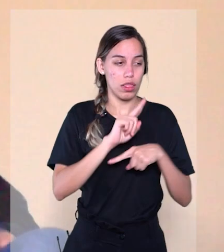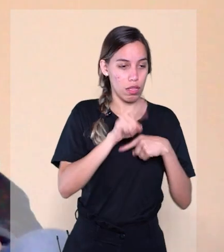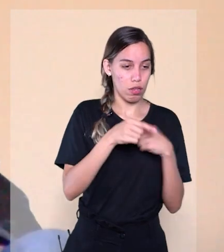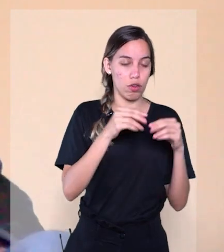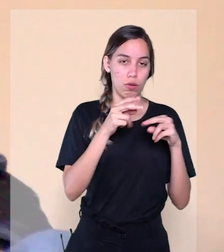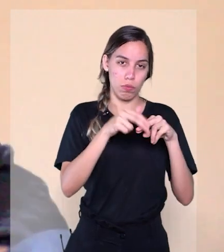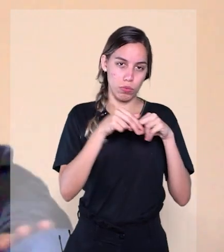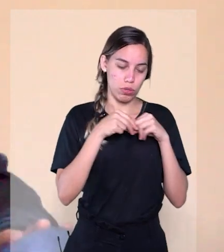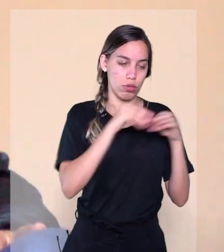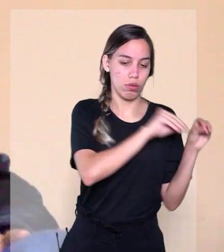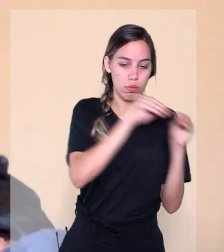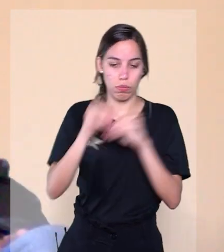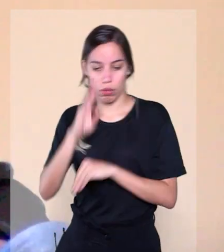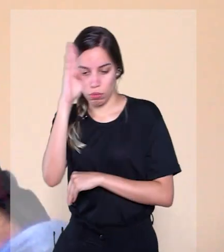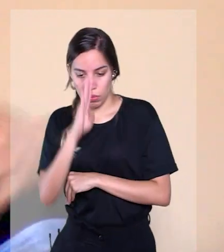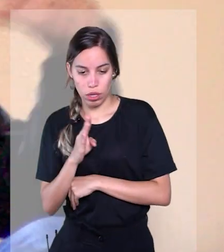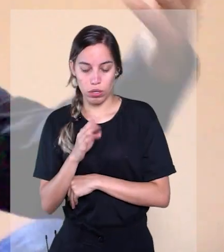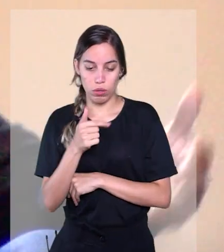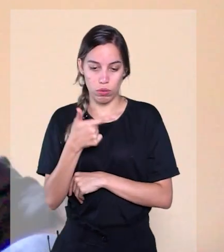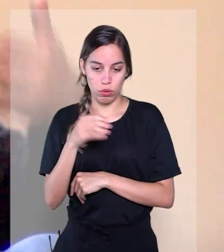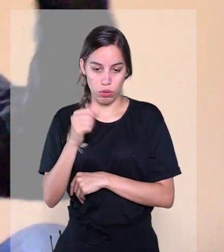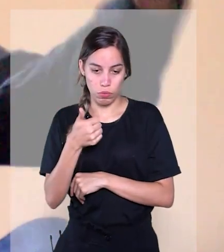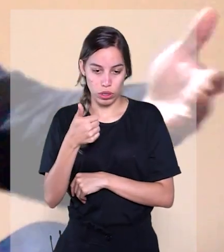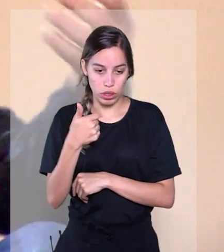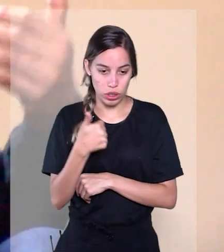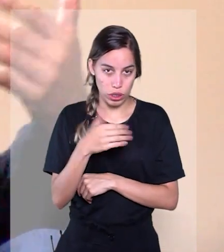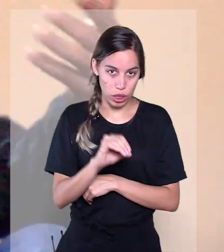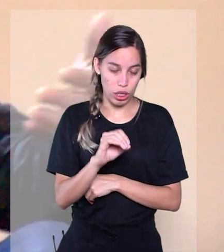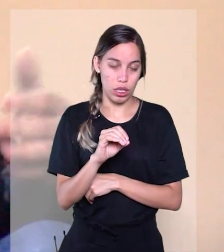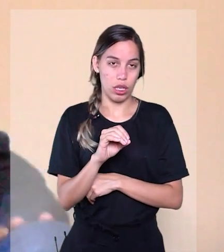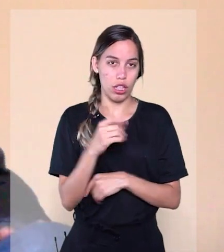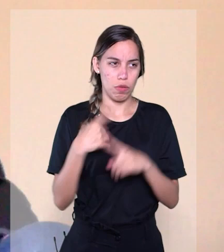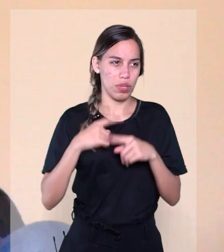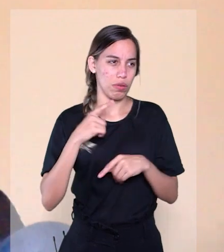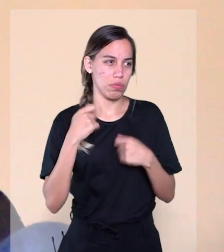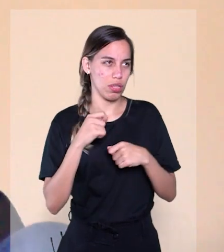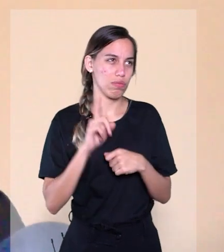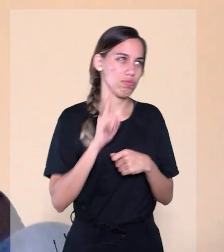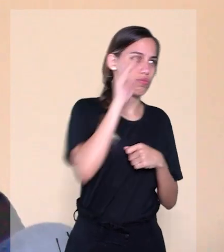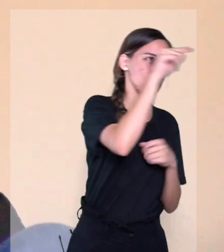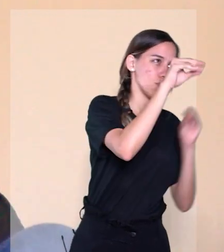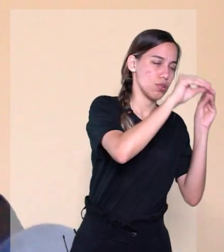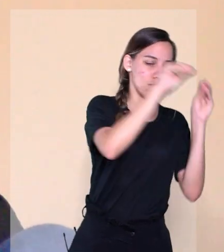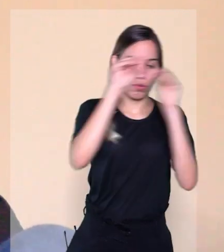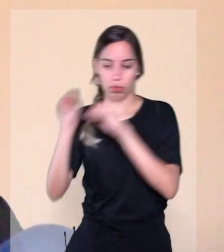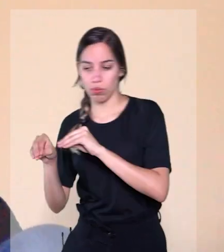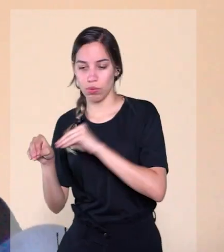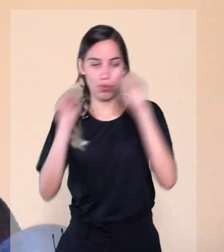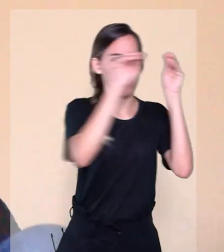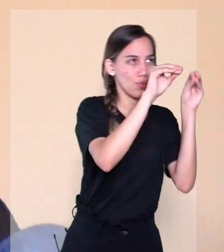para completar esse projeto. Eu já não aguentava mais ir e voltar e ter essa coisa toda.